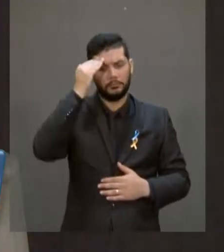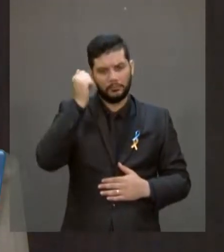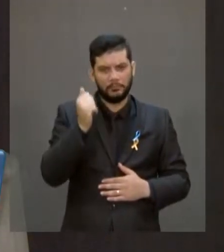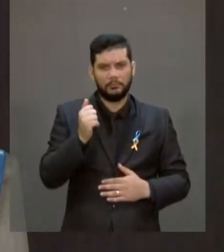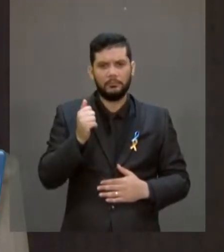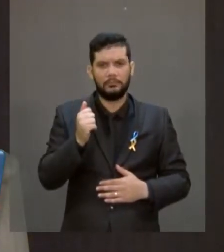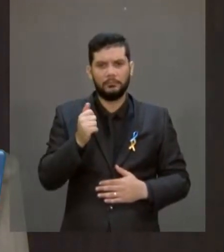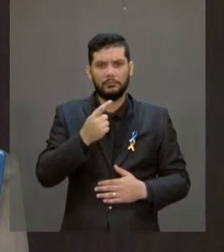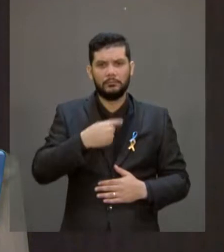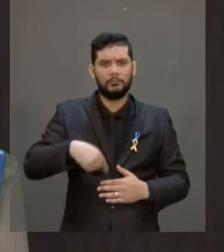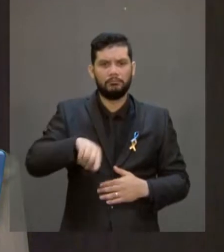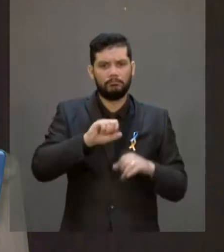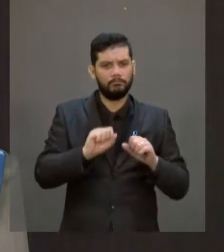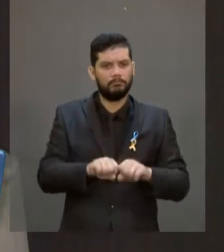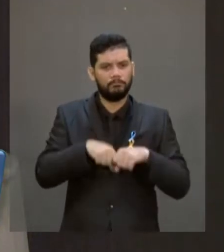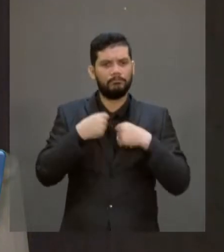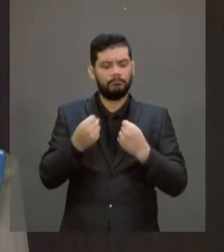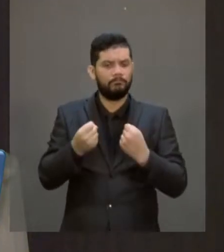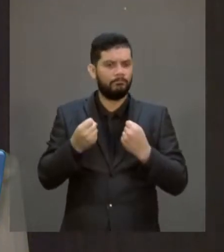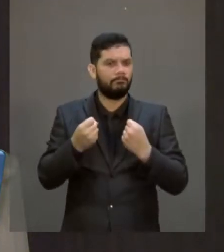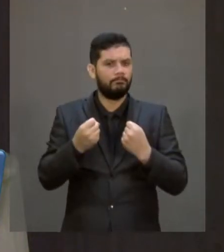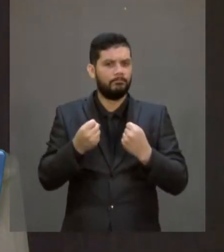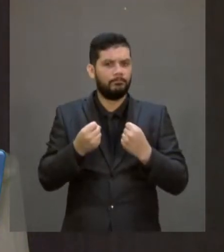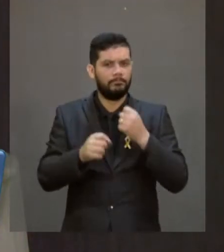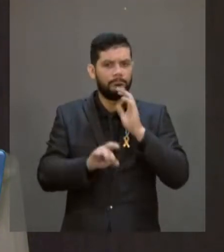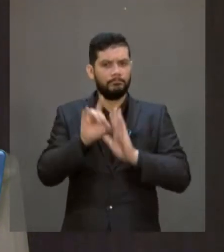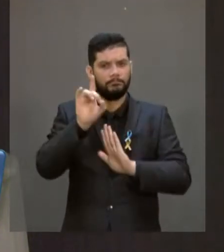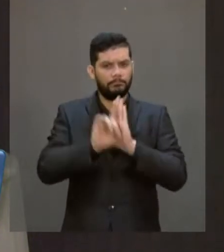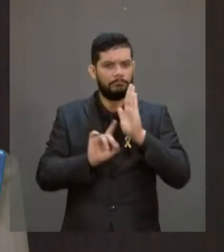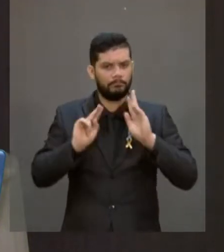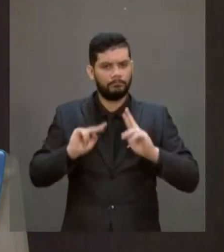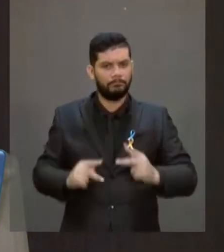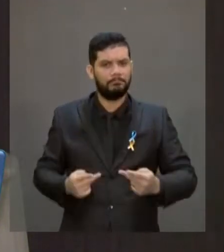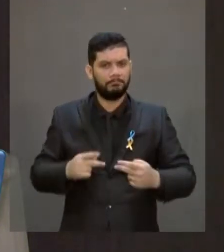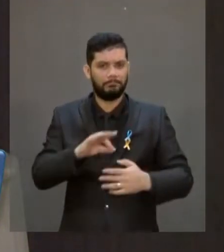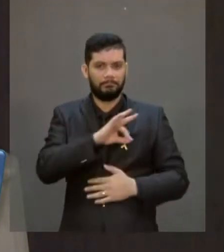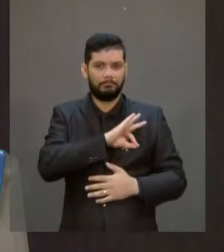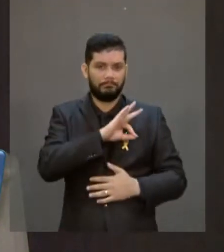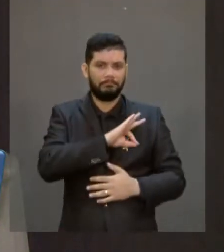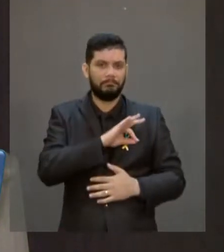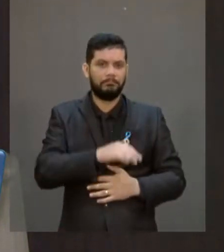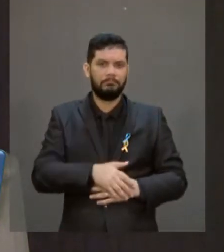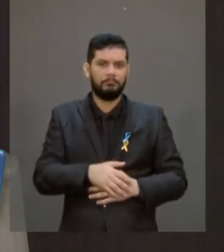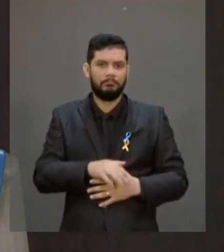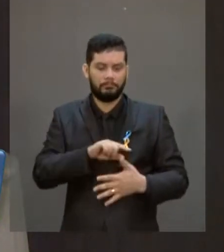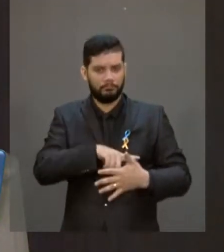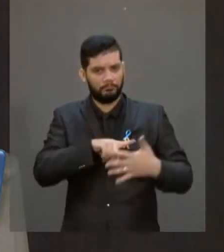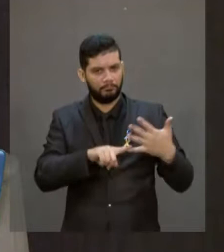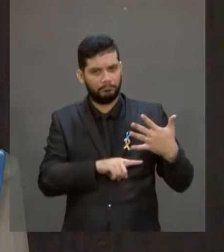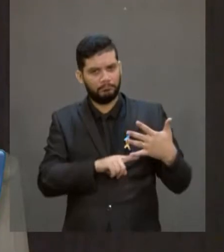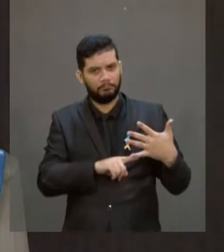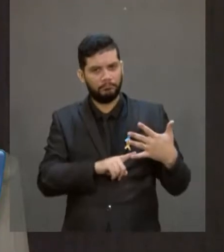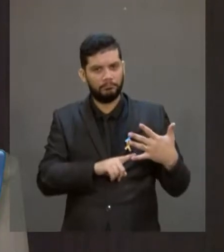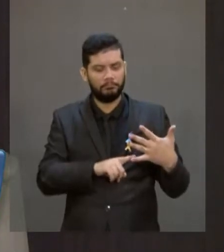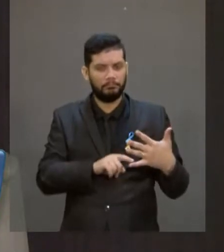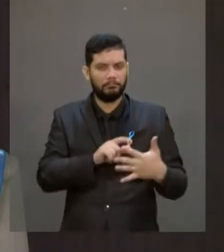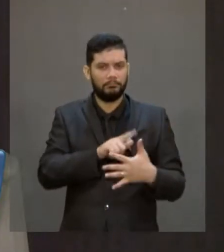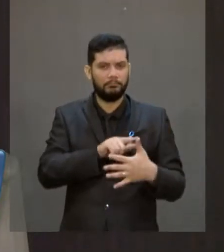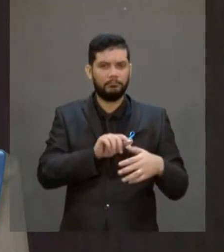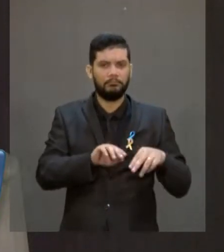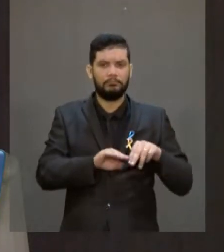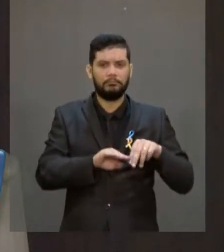do nosso empenho nos direitos humanos de policiais. Aqueles 5 pontos a que me referi: